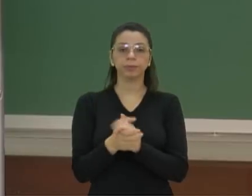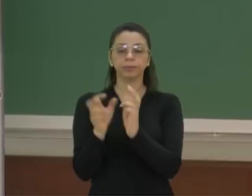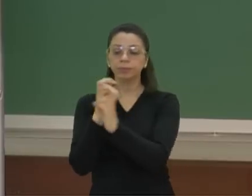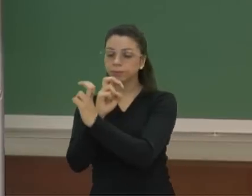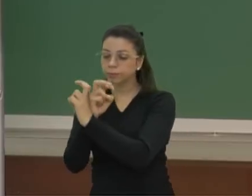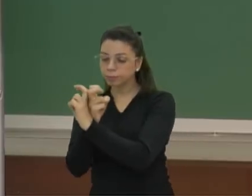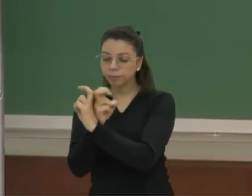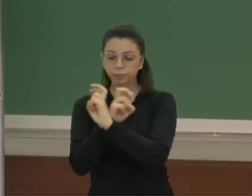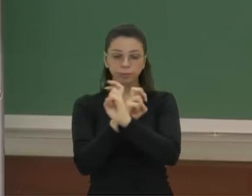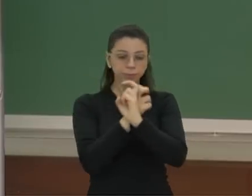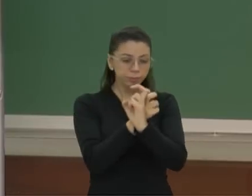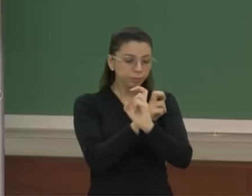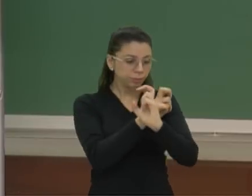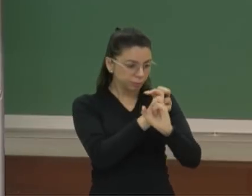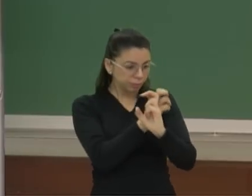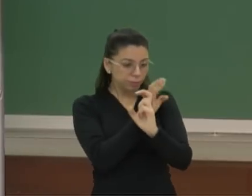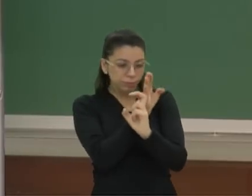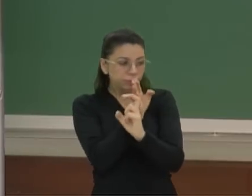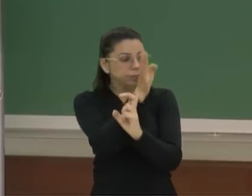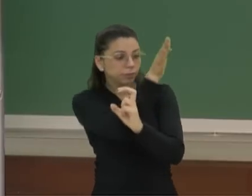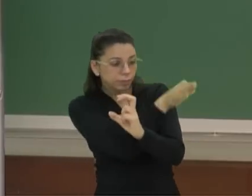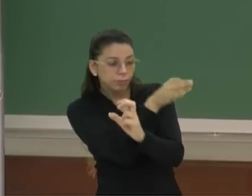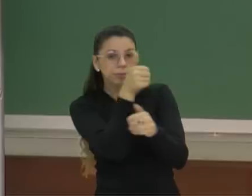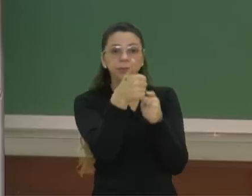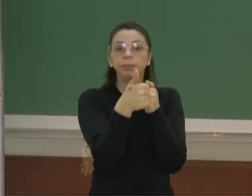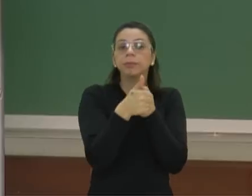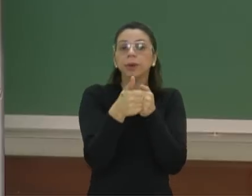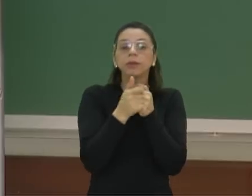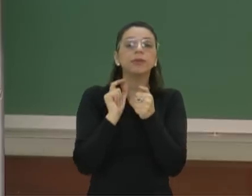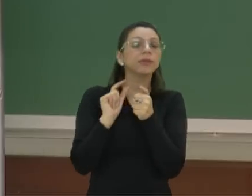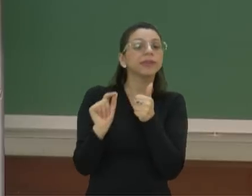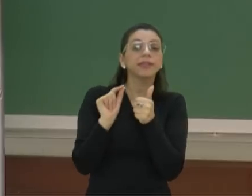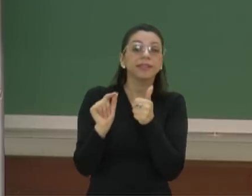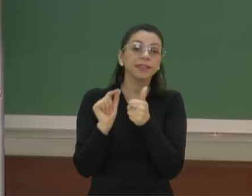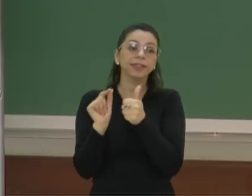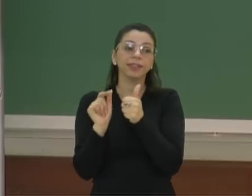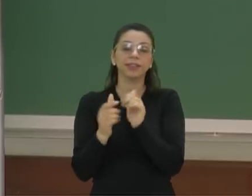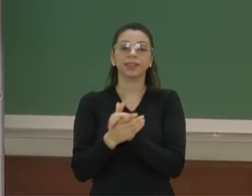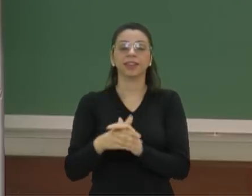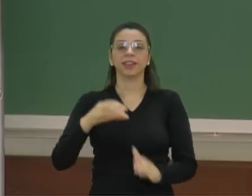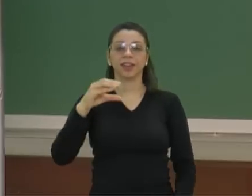vão vibrar quem está depois, que está próximo, que é a nossa